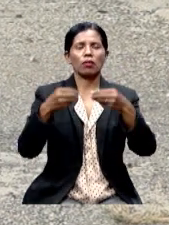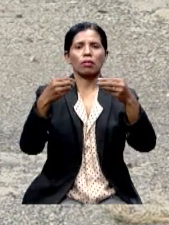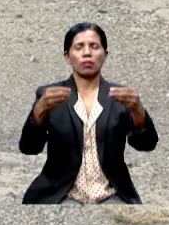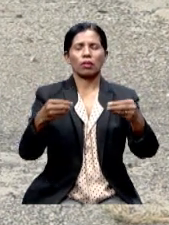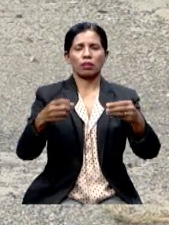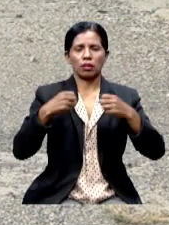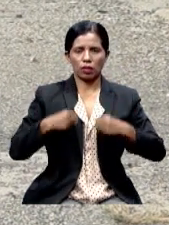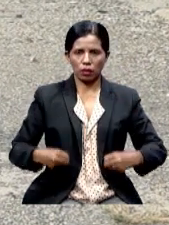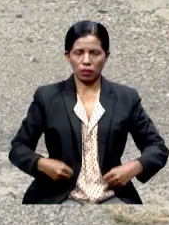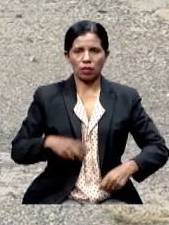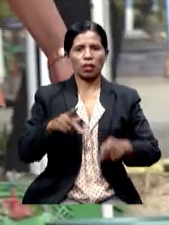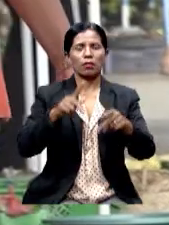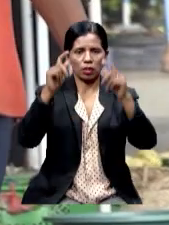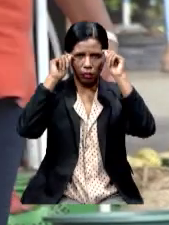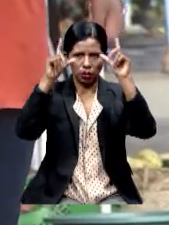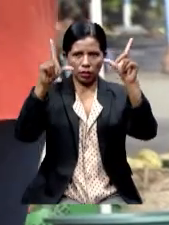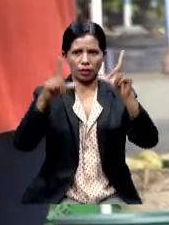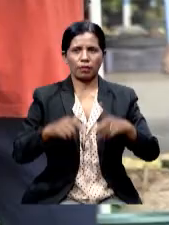saúde povo Timor-Leste.